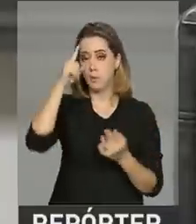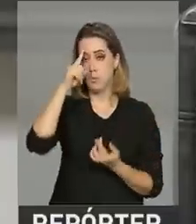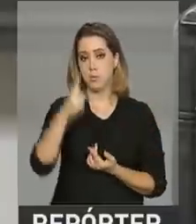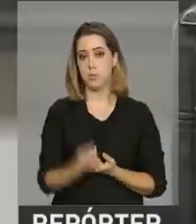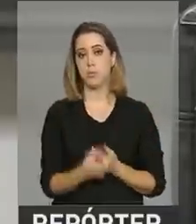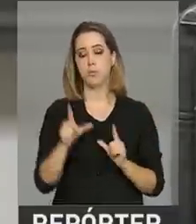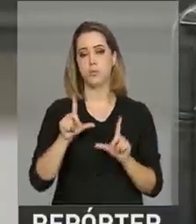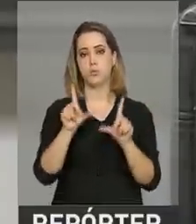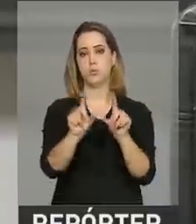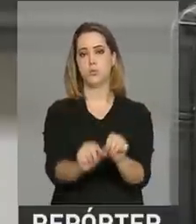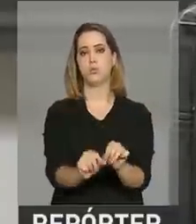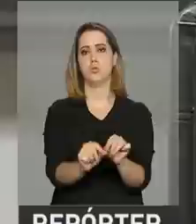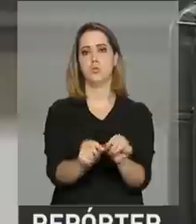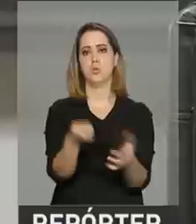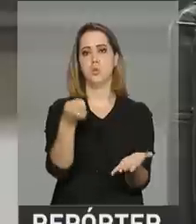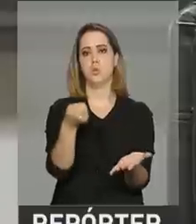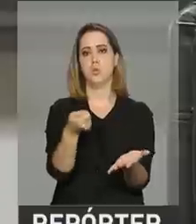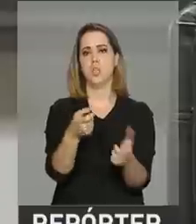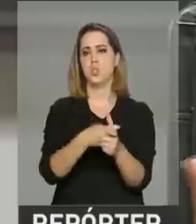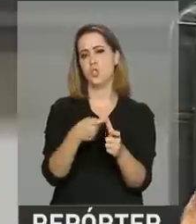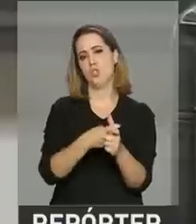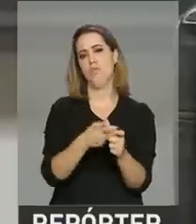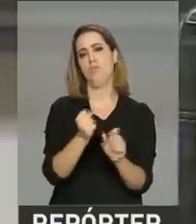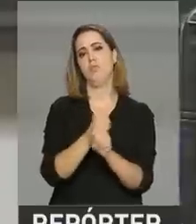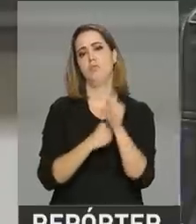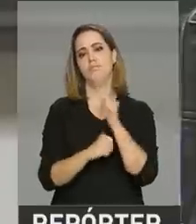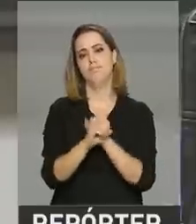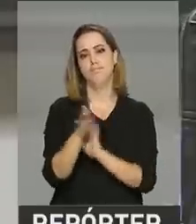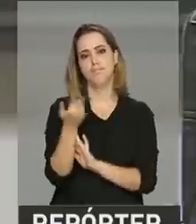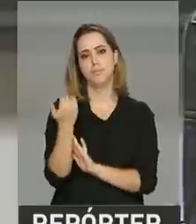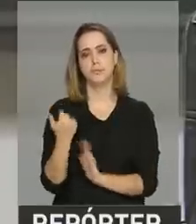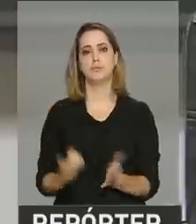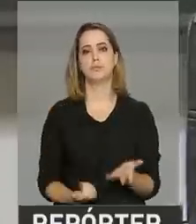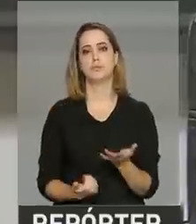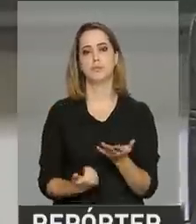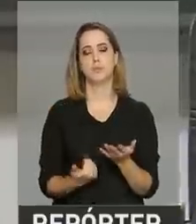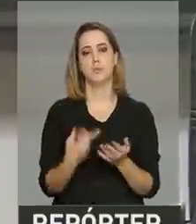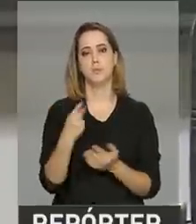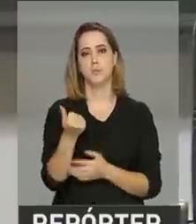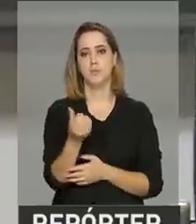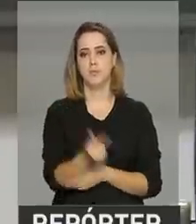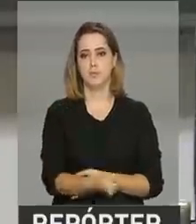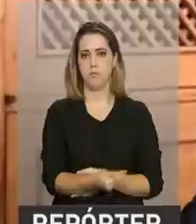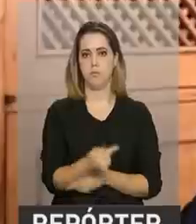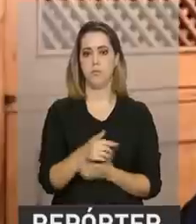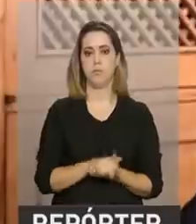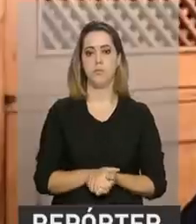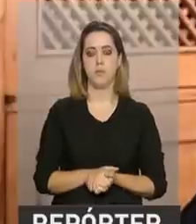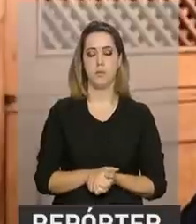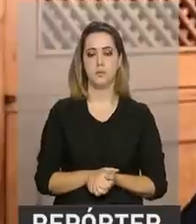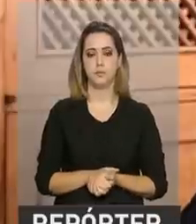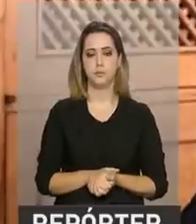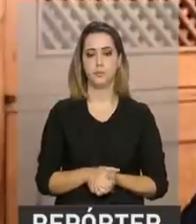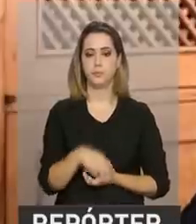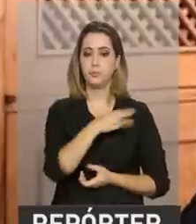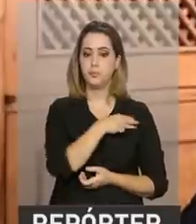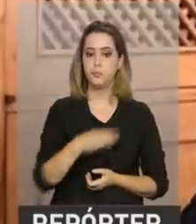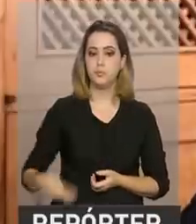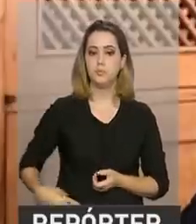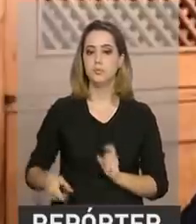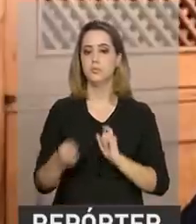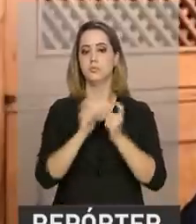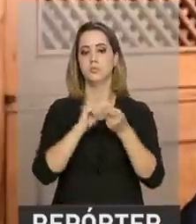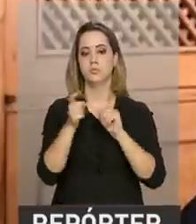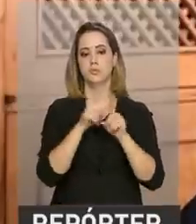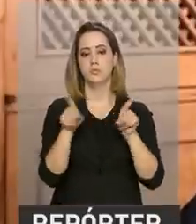reduzir o estoque de restos a pagar para o exercício de 2017. O ministro da Fazenda,